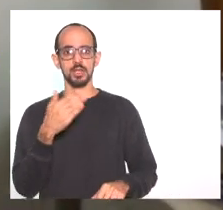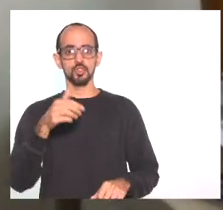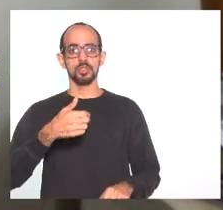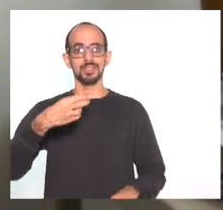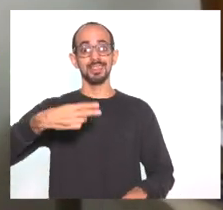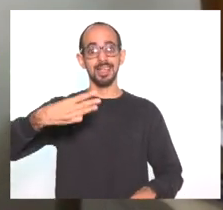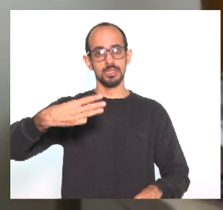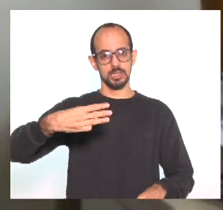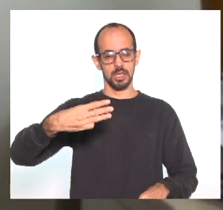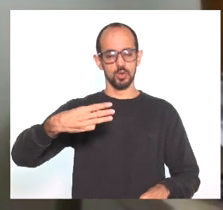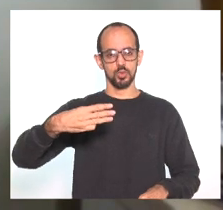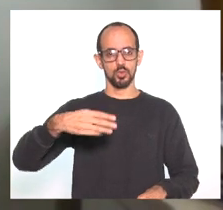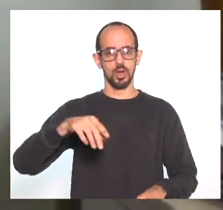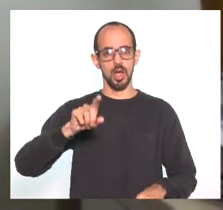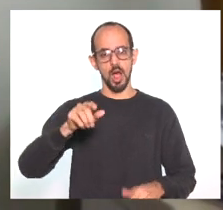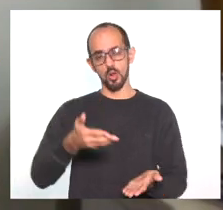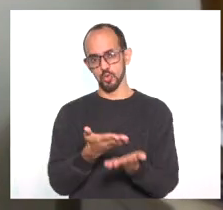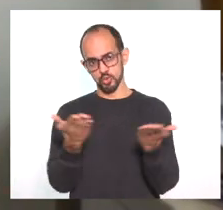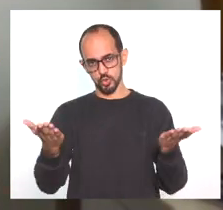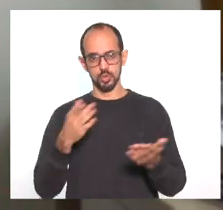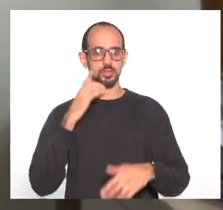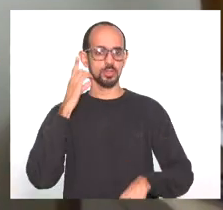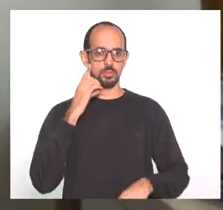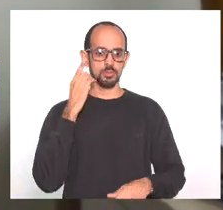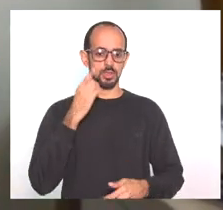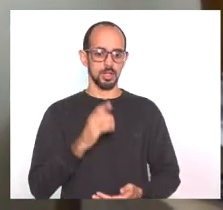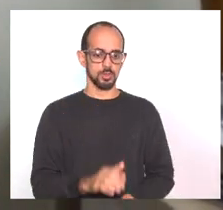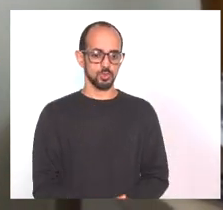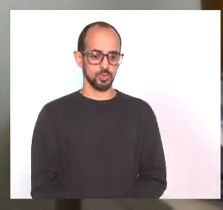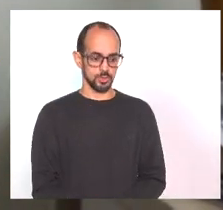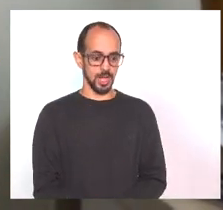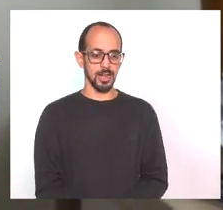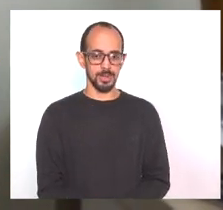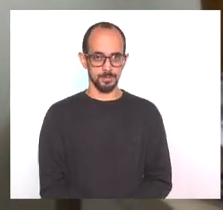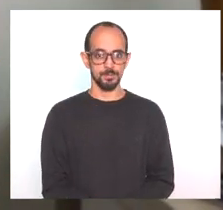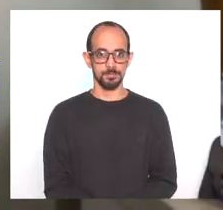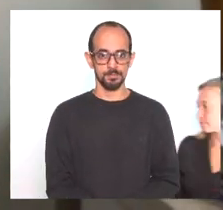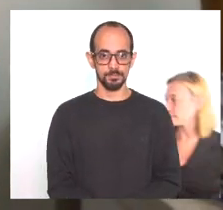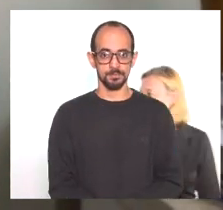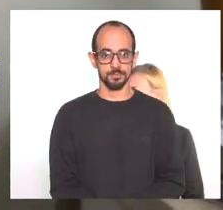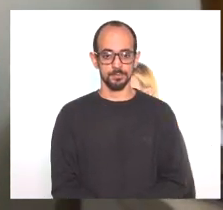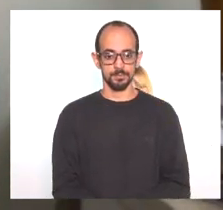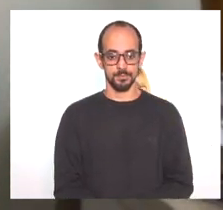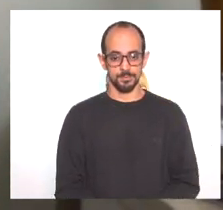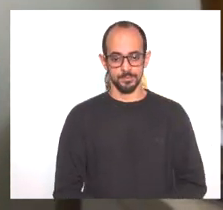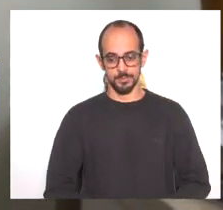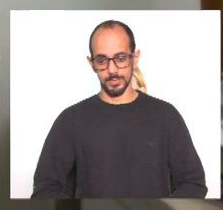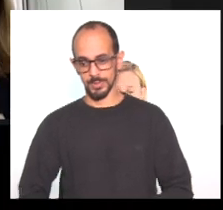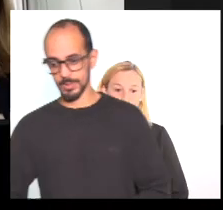essa parte, aos senhores deputados e às senhoras deputadas.